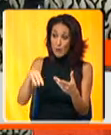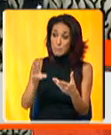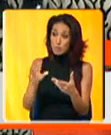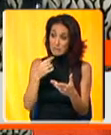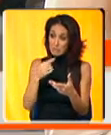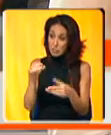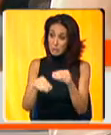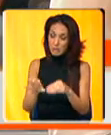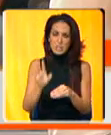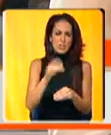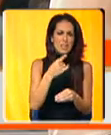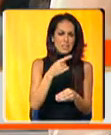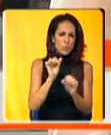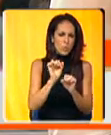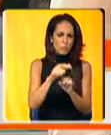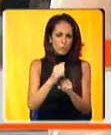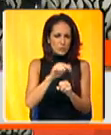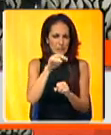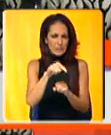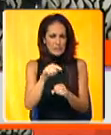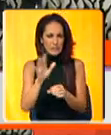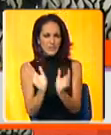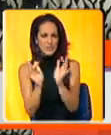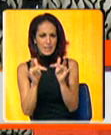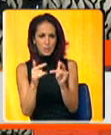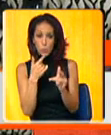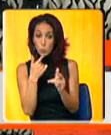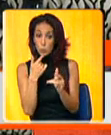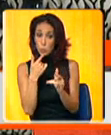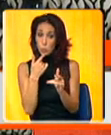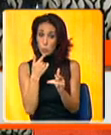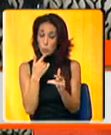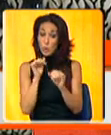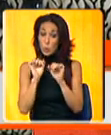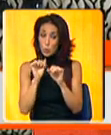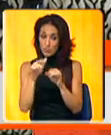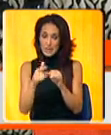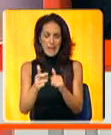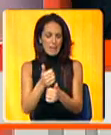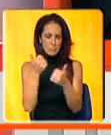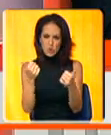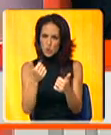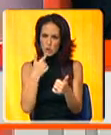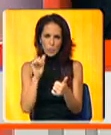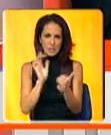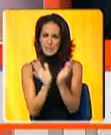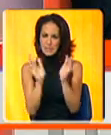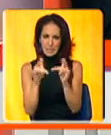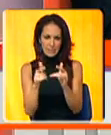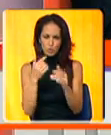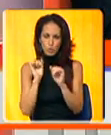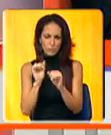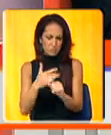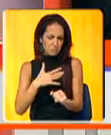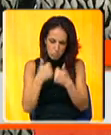lhe chamaram nomes pelo aquilo que a Fanny tem feito dentro da casa? Na internet? Mas é melhor lá não ir, porque também nos chamam muitos nomes na internet e nós